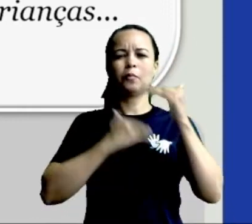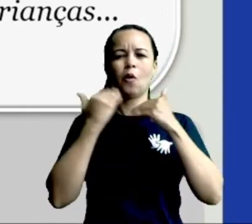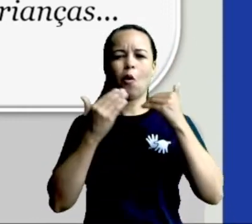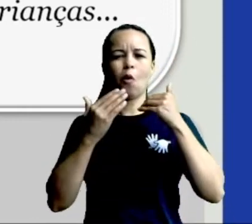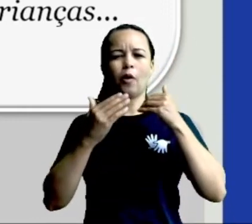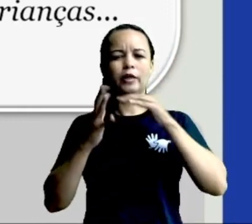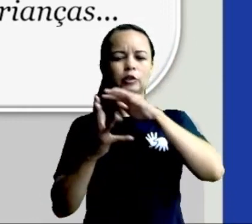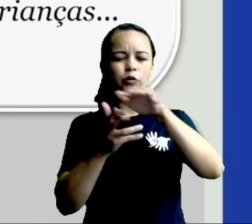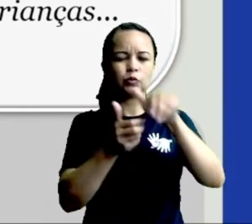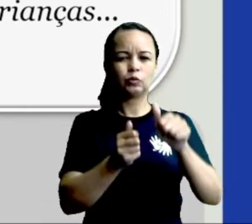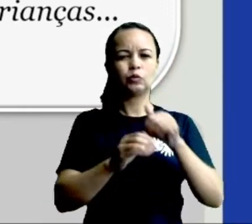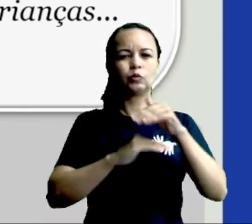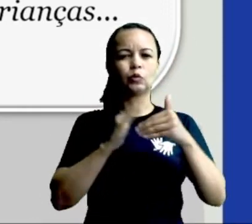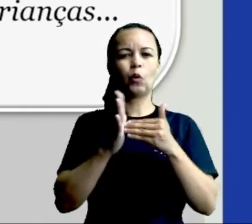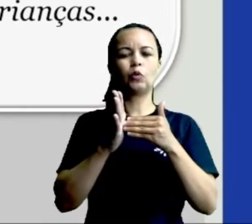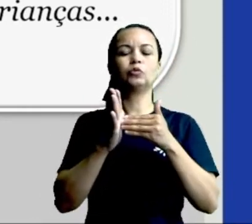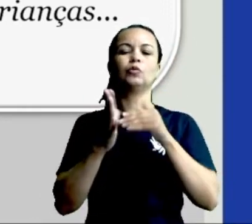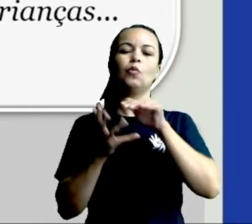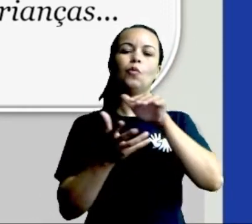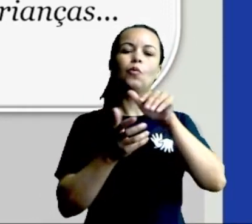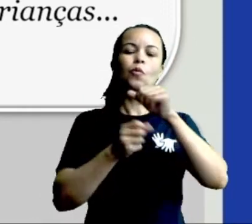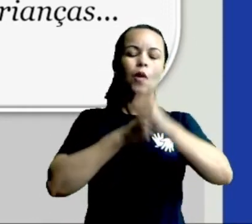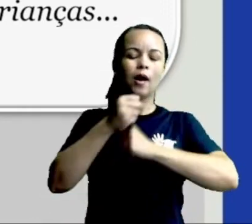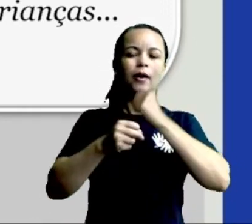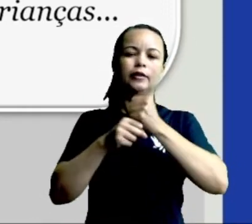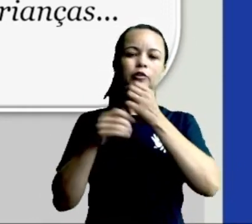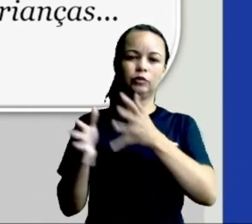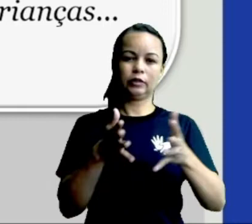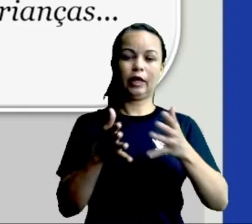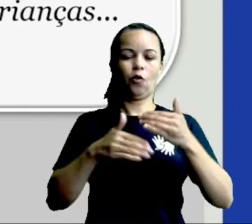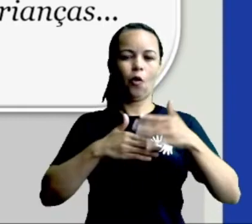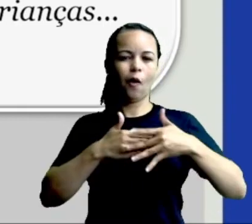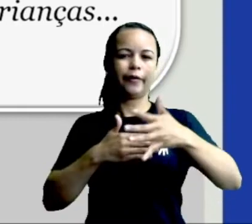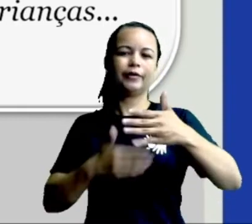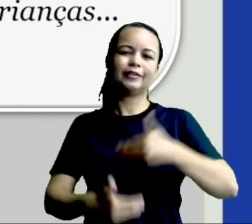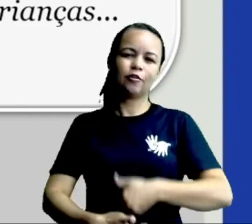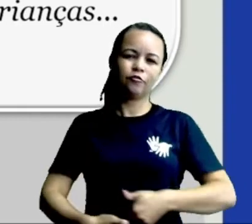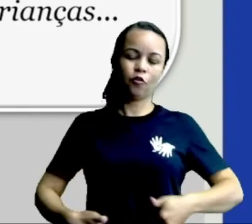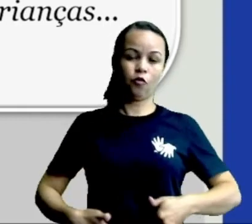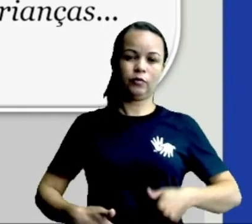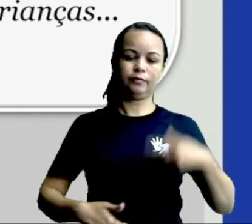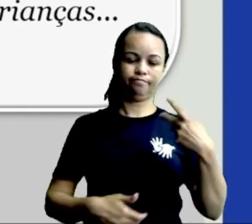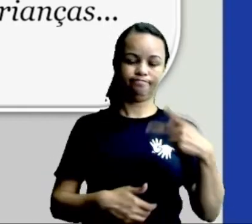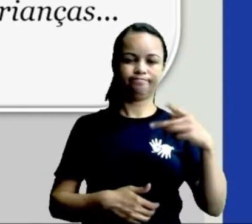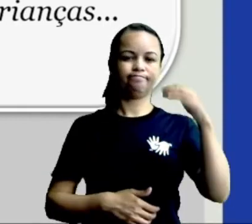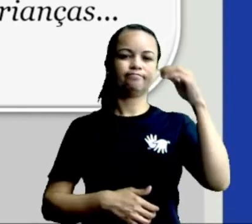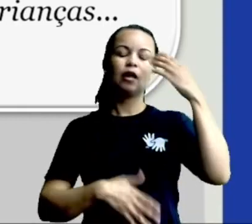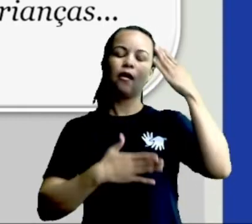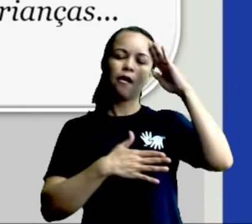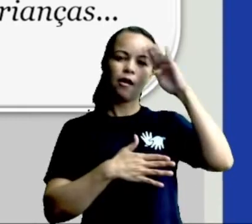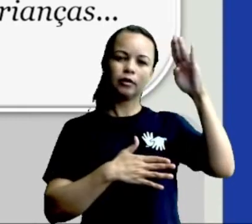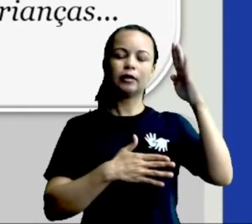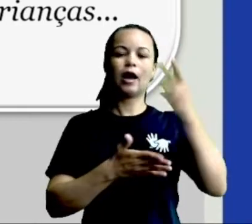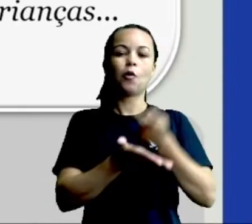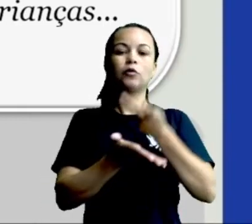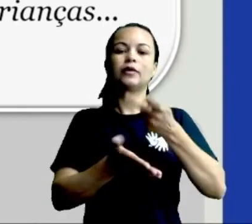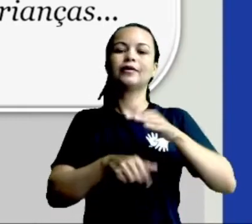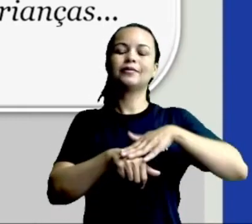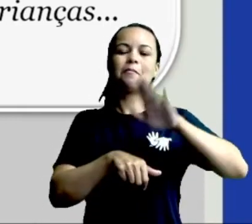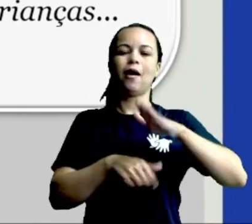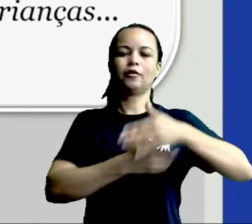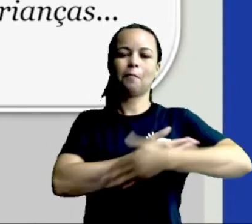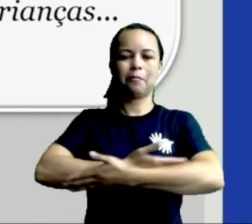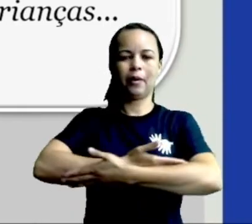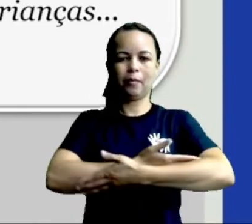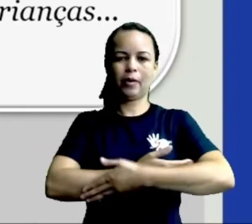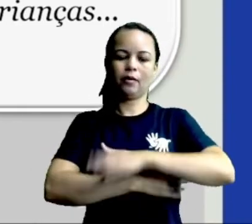em decorrência da fome. Essa mortalidade ocorre principalmente entre bebês e crianças. Então,